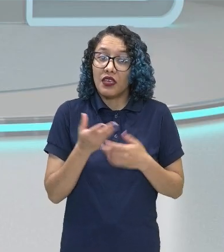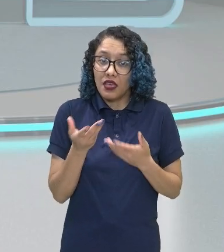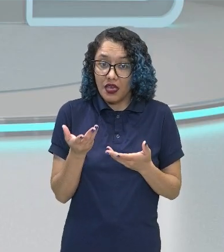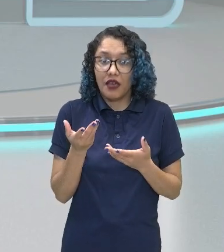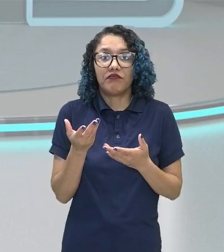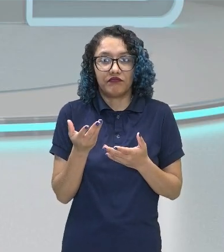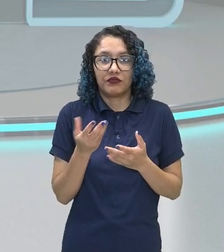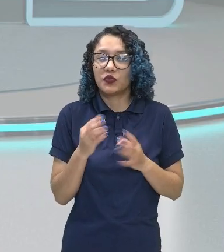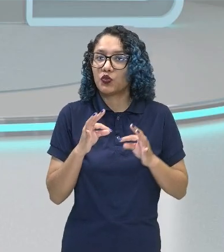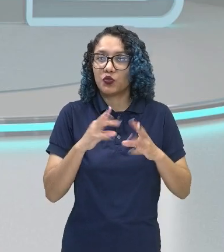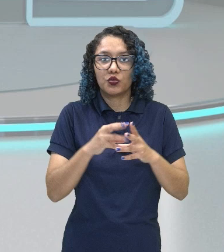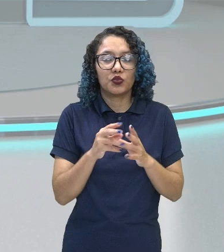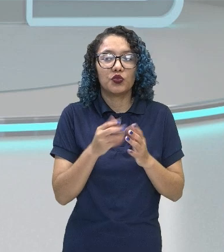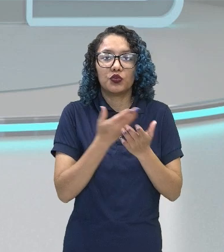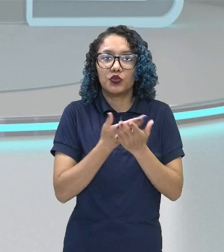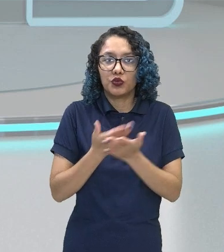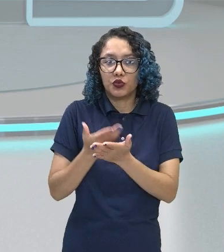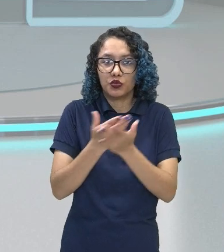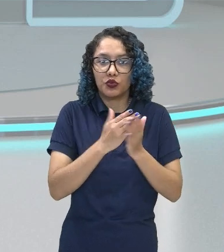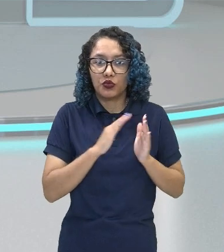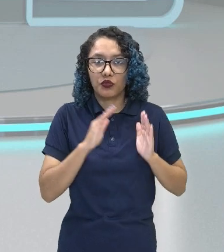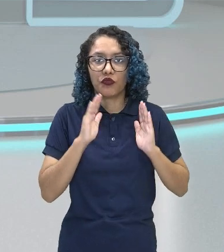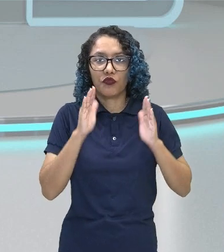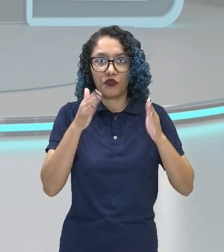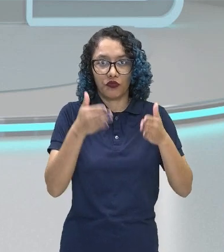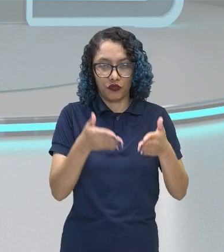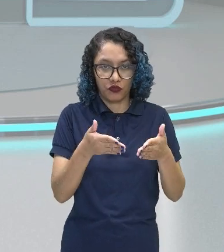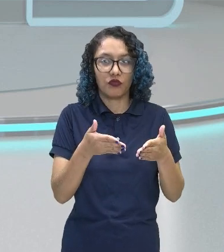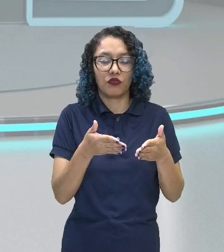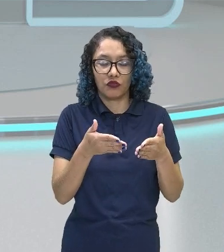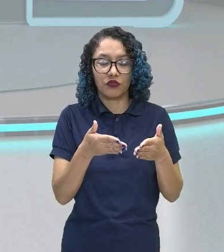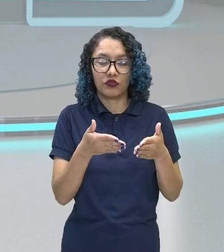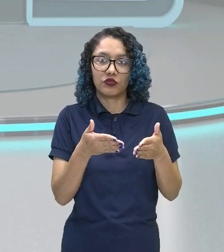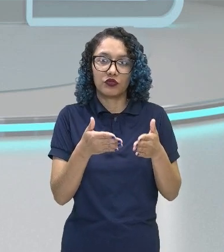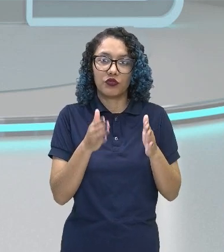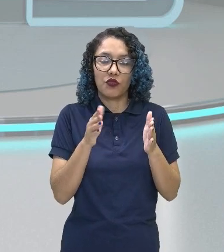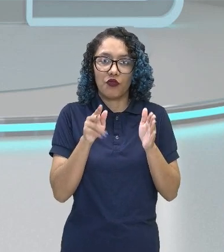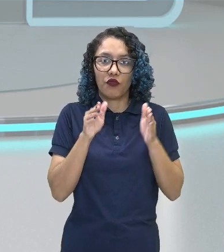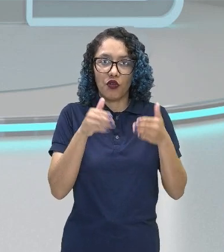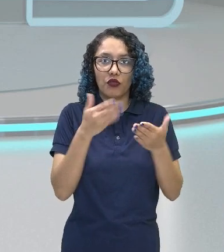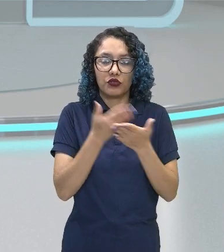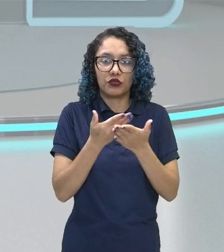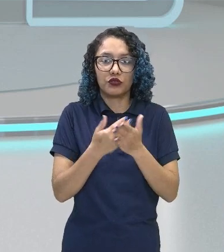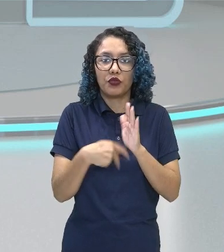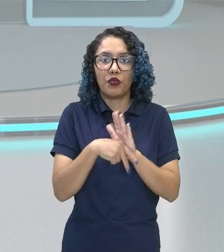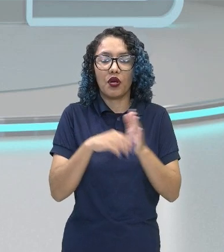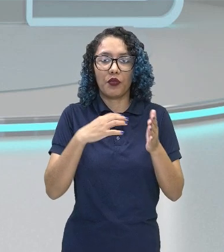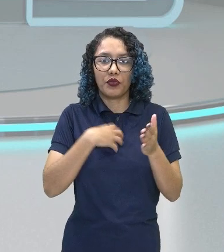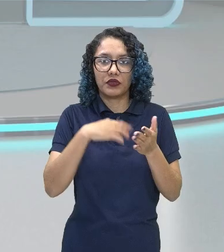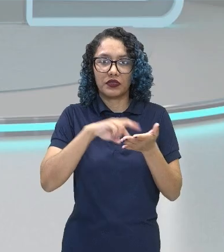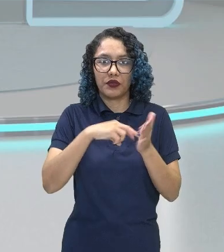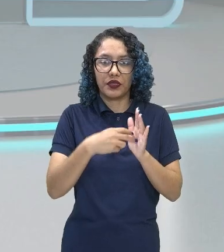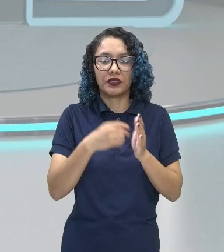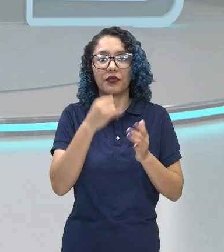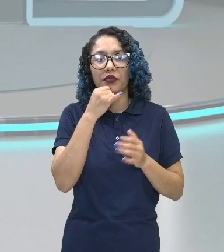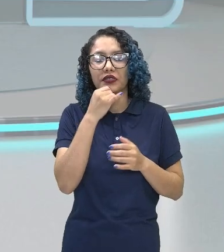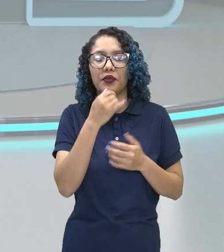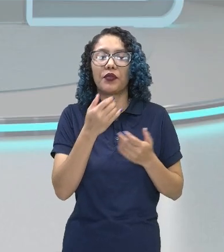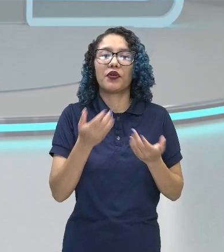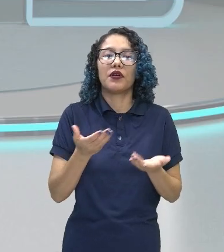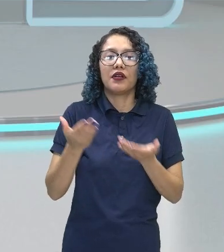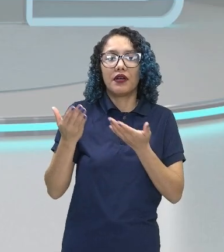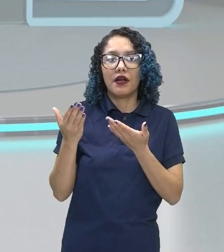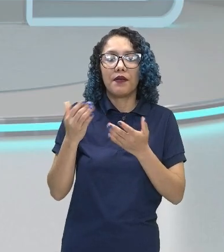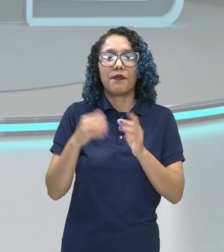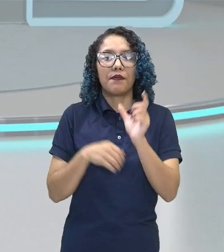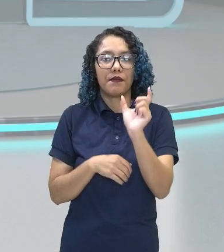proporciona. A gente vai, né, verificar que o nome, né, a palavra ligação.